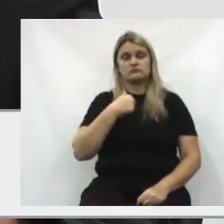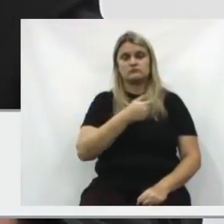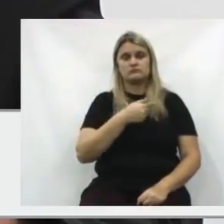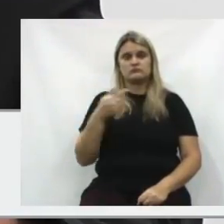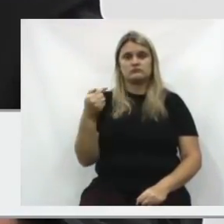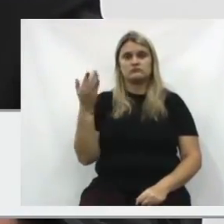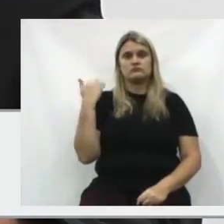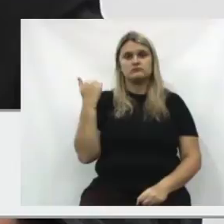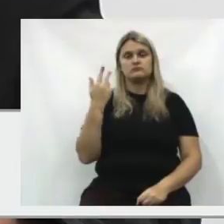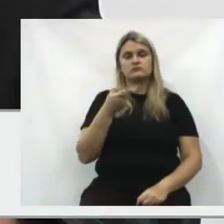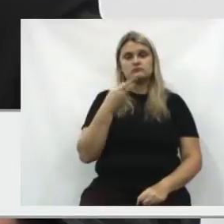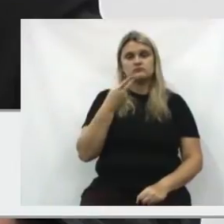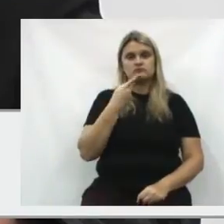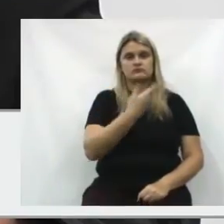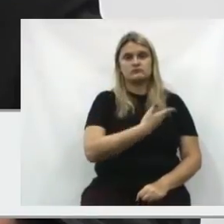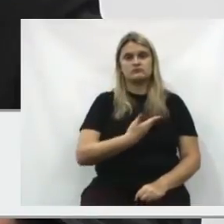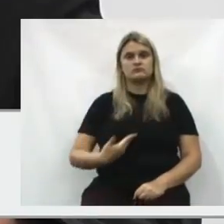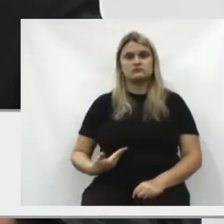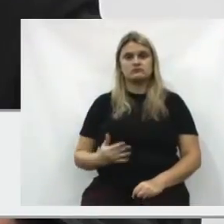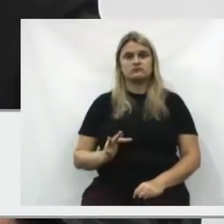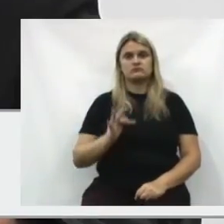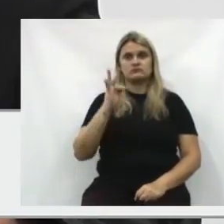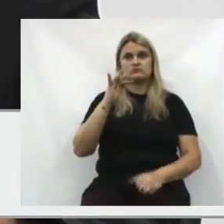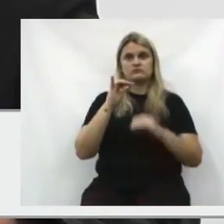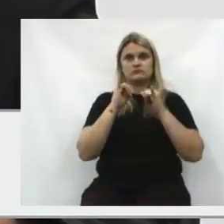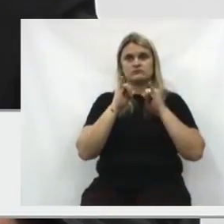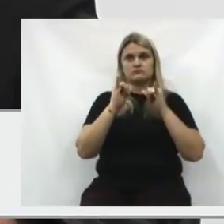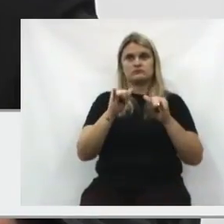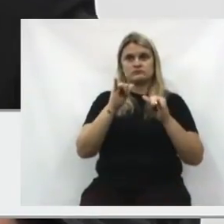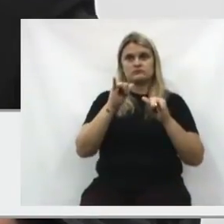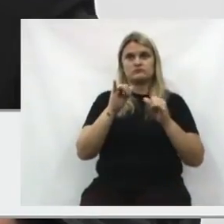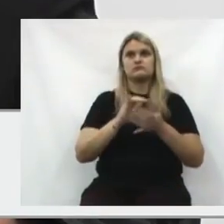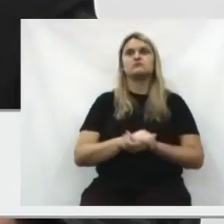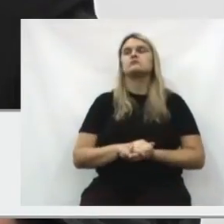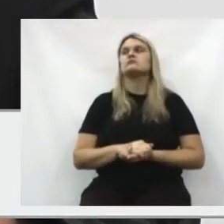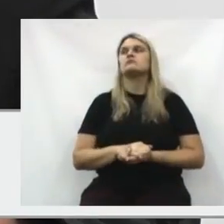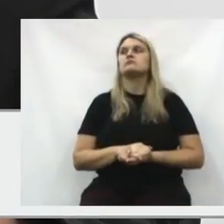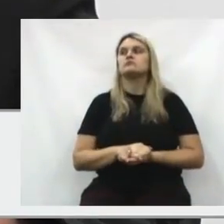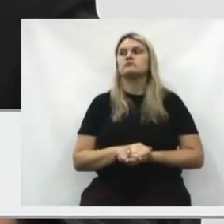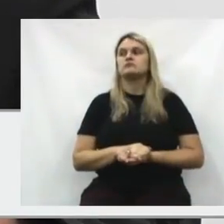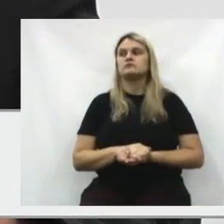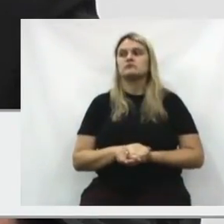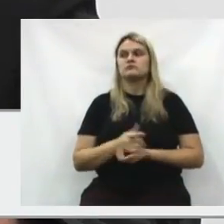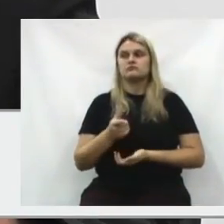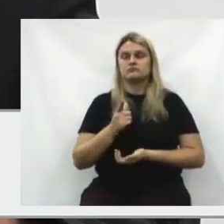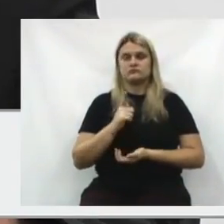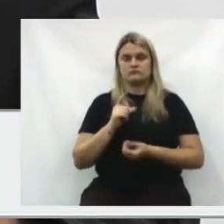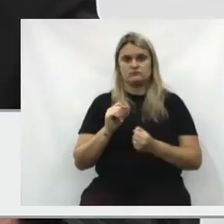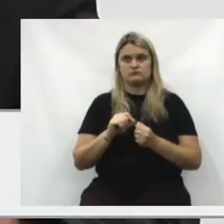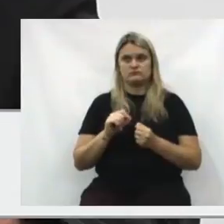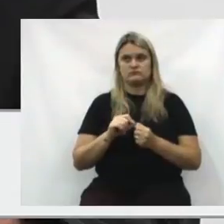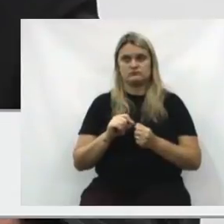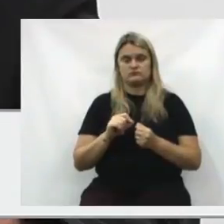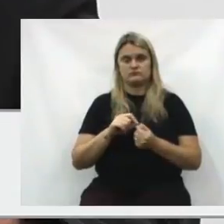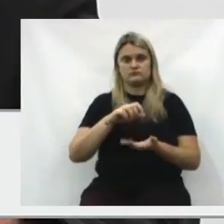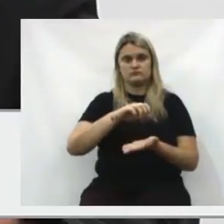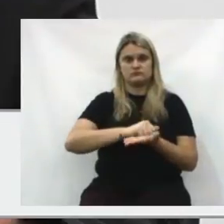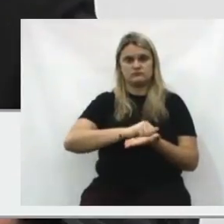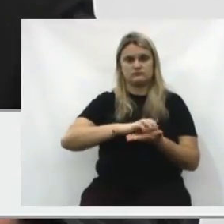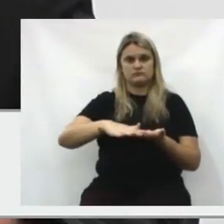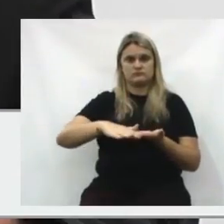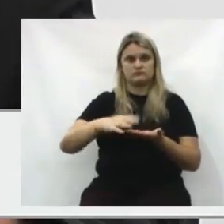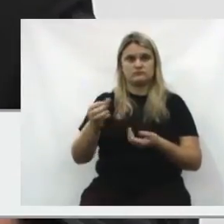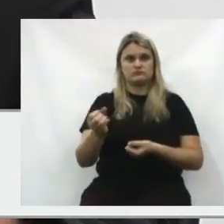apontei na semana passada, onde o governo federal anunciou que irá